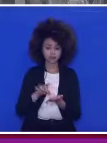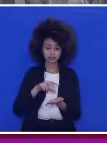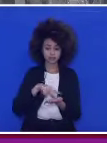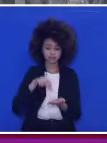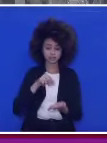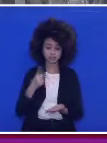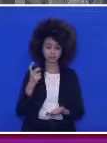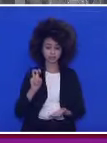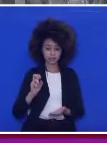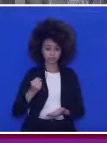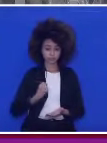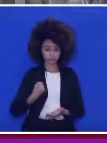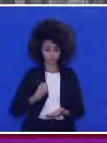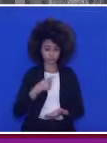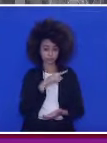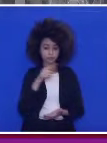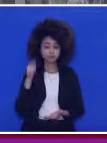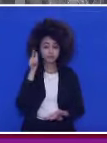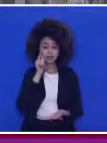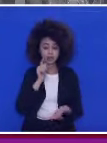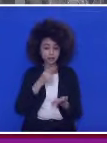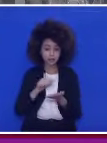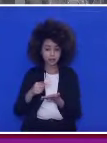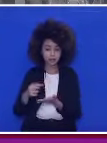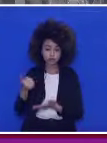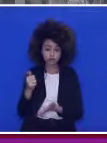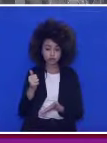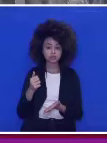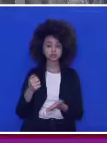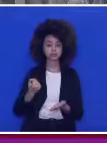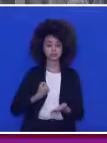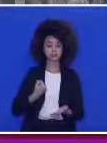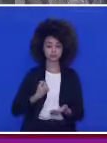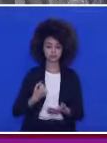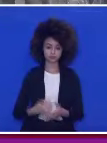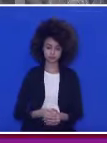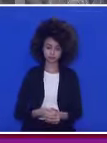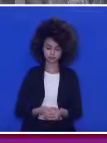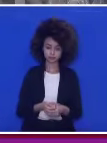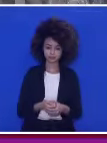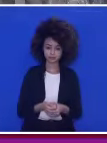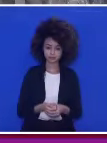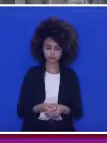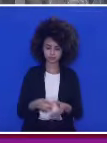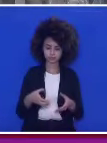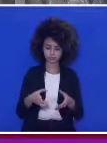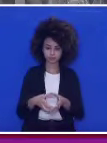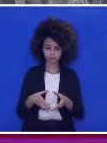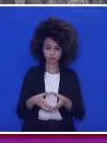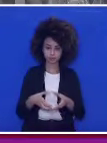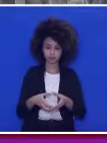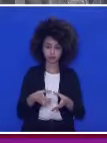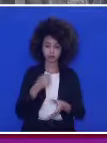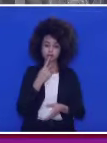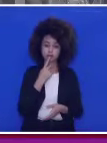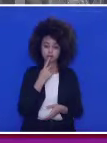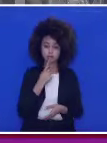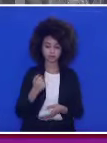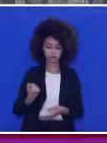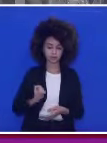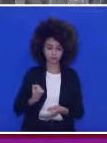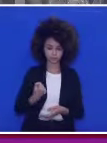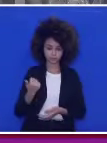sorteados 15 números e você ganha a partir de 11 acertos. Bola vermelha, número 11.